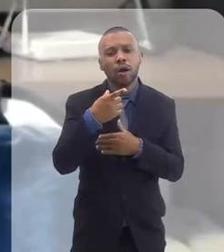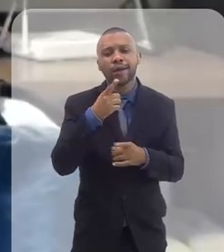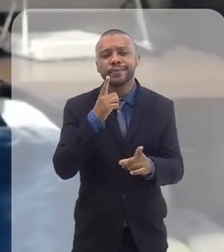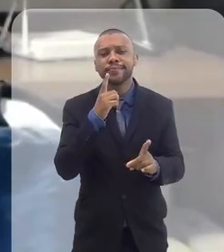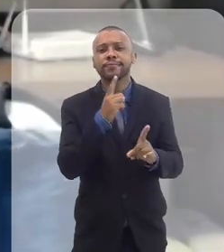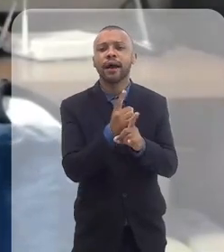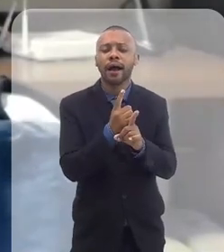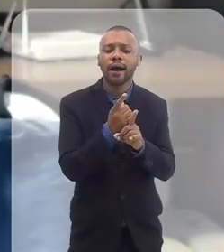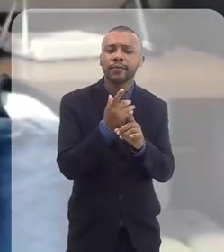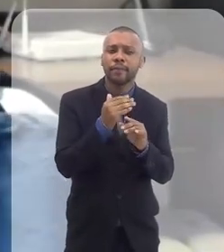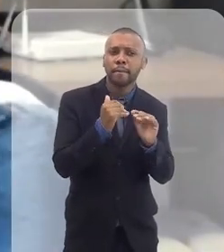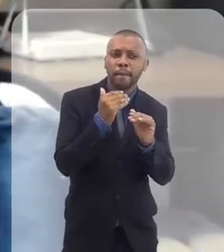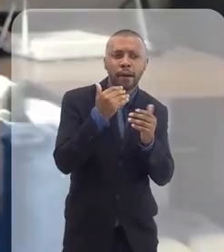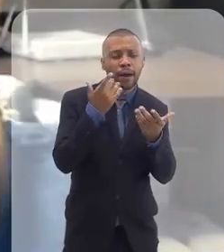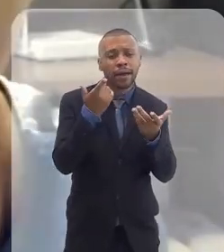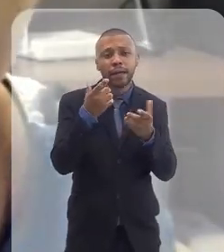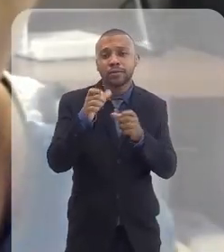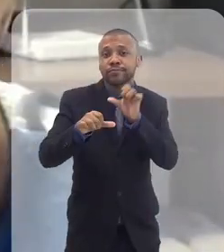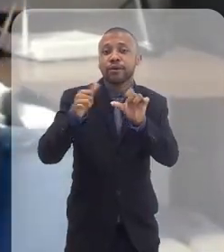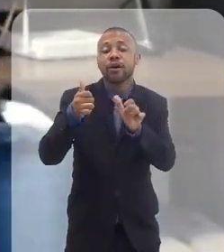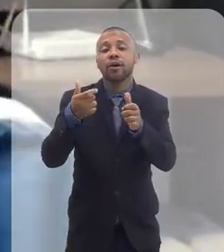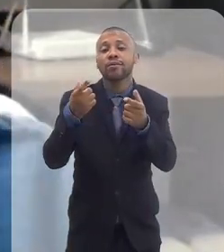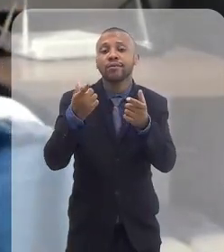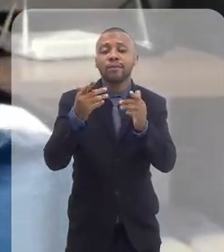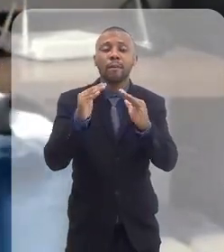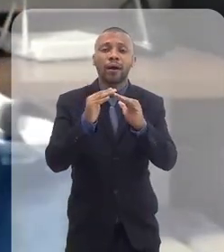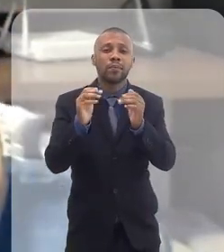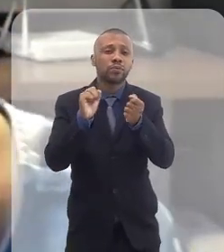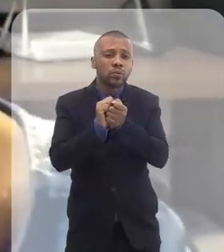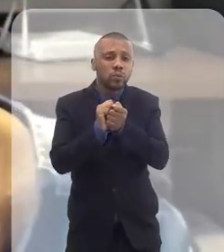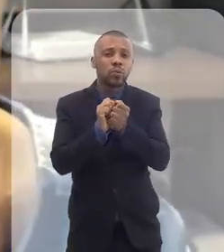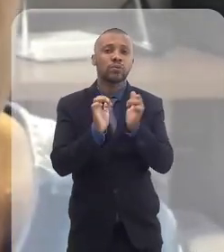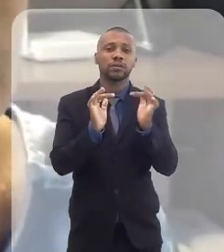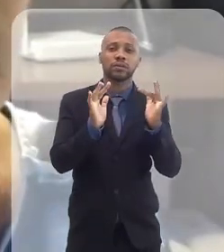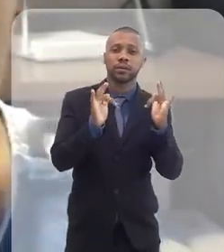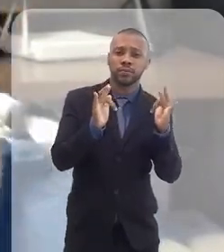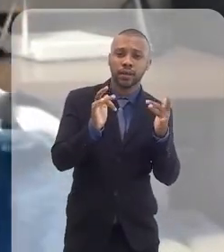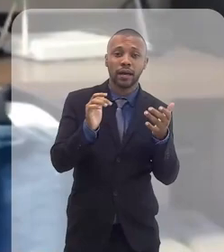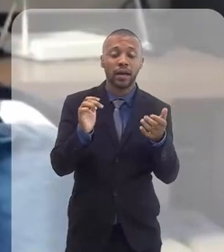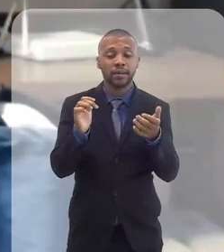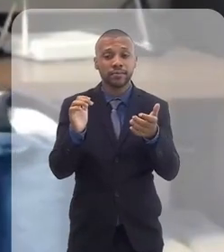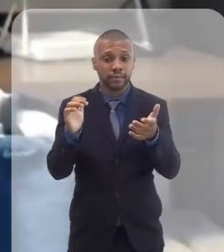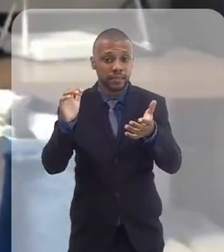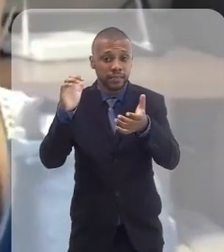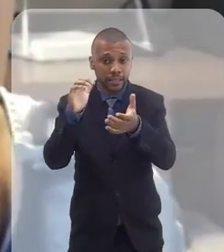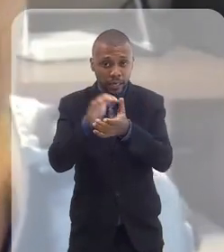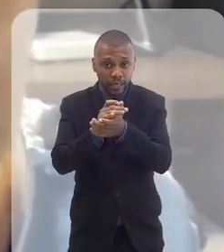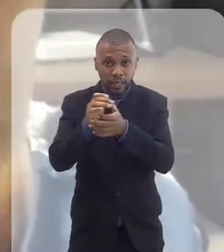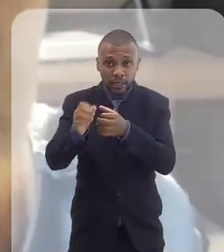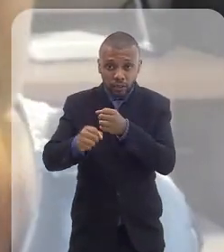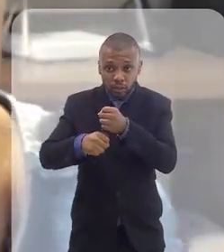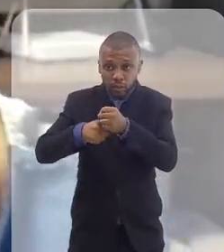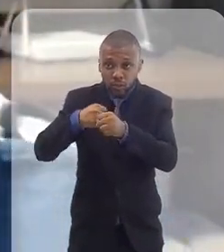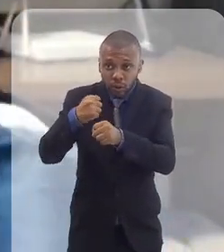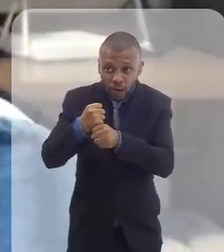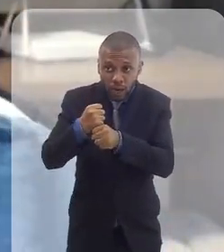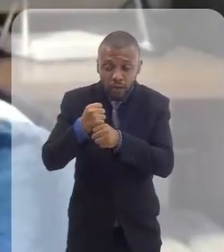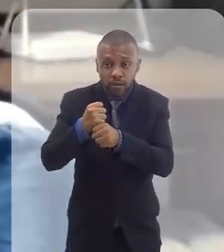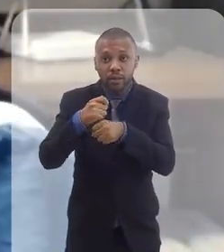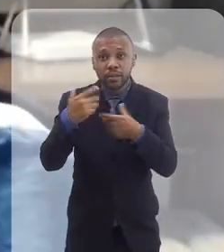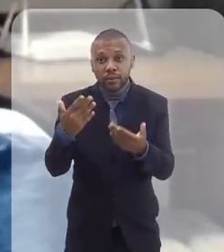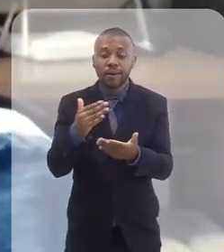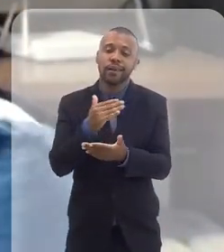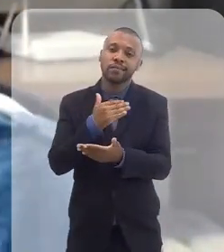gente acabou se tornando companheiros, né? Porque a gente ia casar no ano que